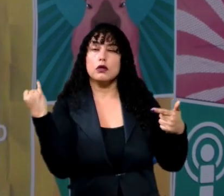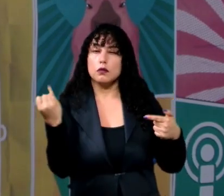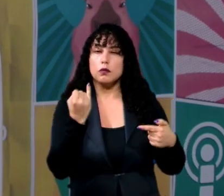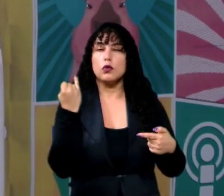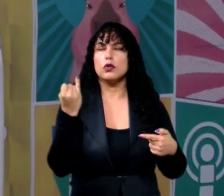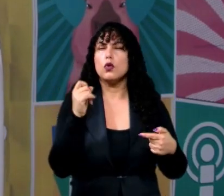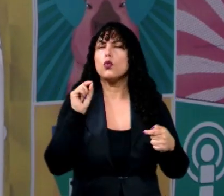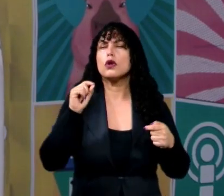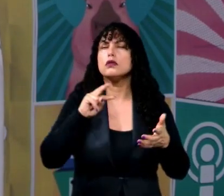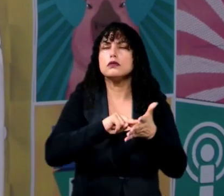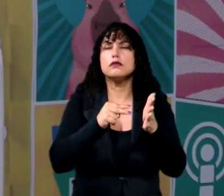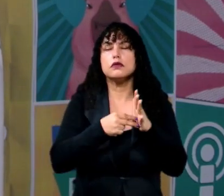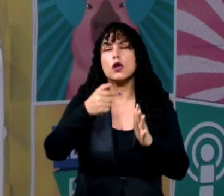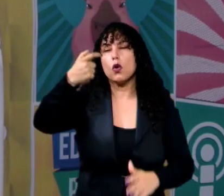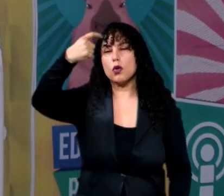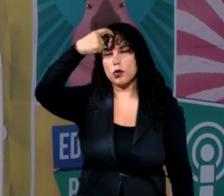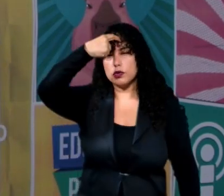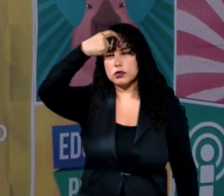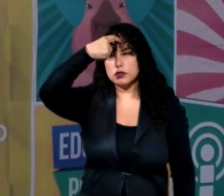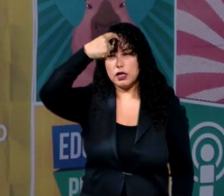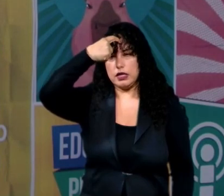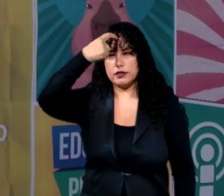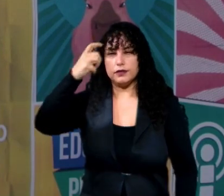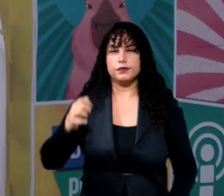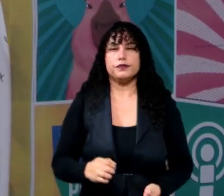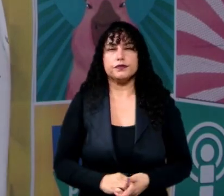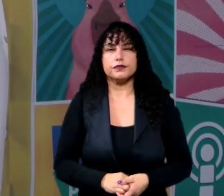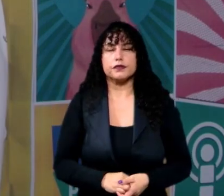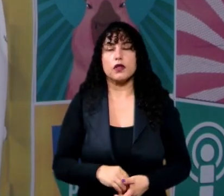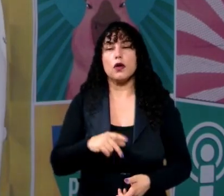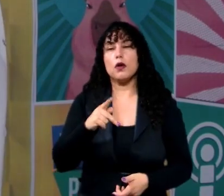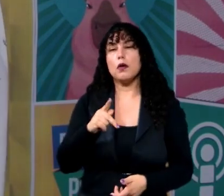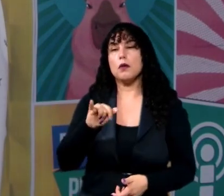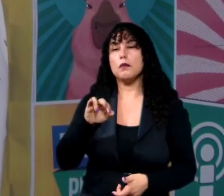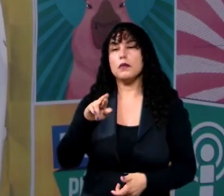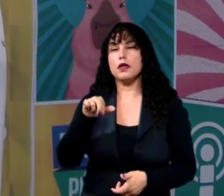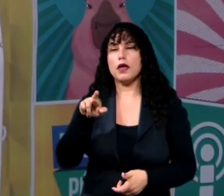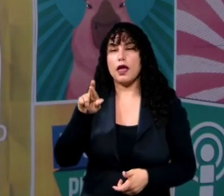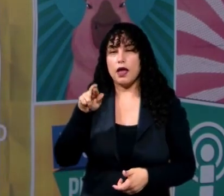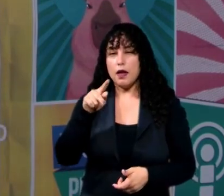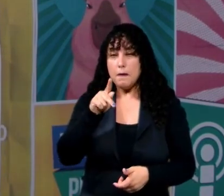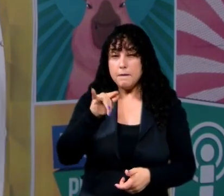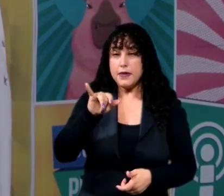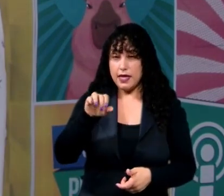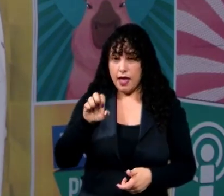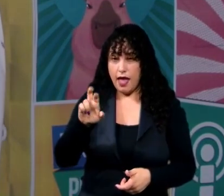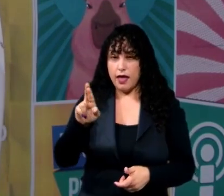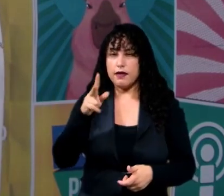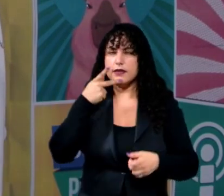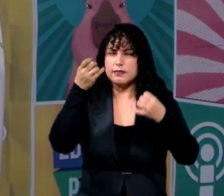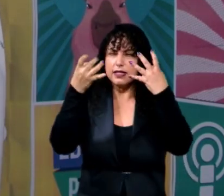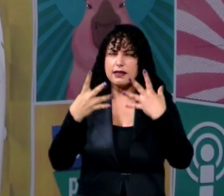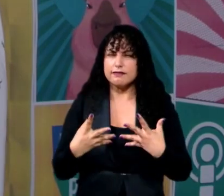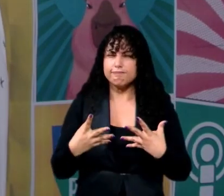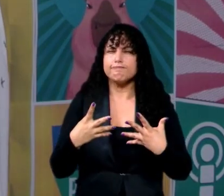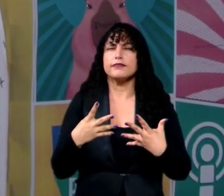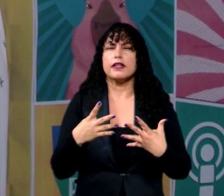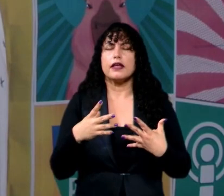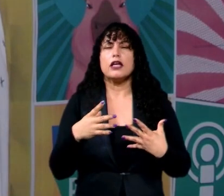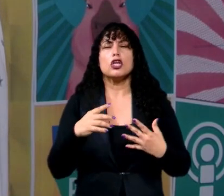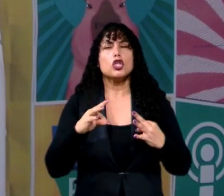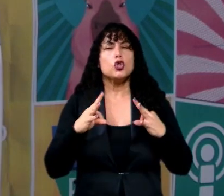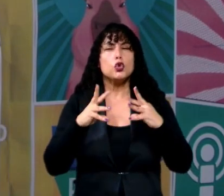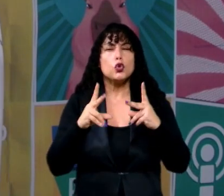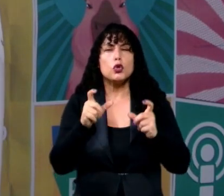que é a consciência? O Pierre Weil tinha uma definição de consciência que eu considero genial, porque Deus e o mundo